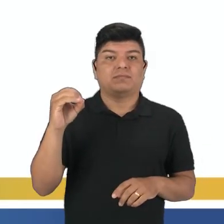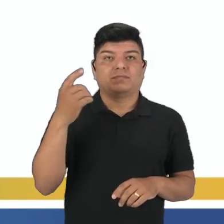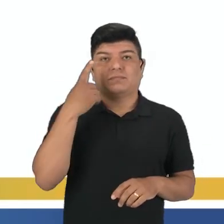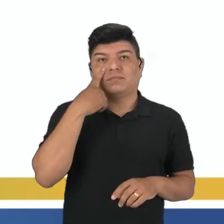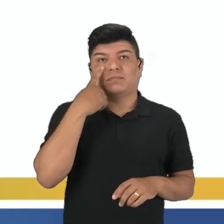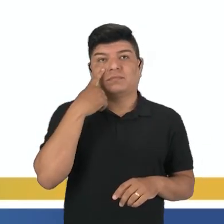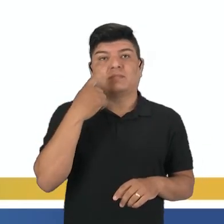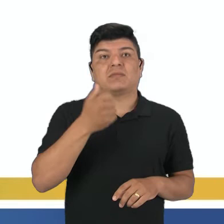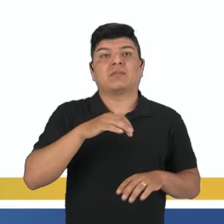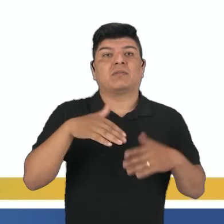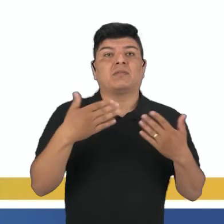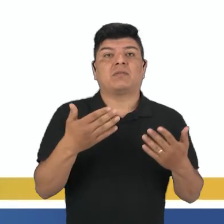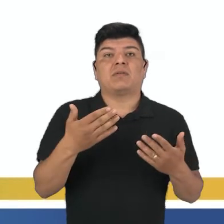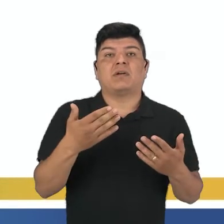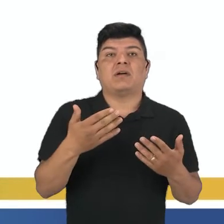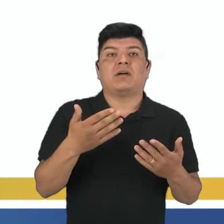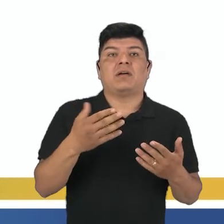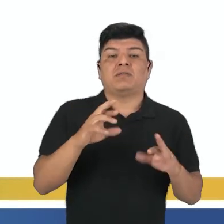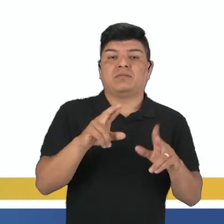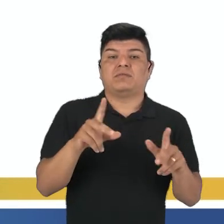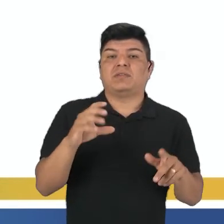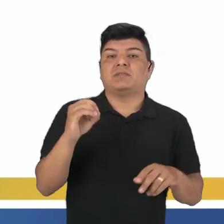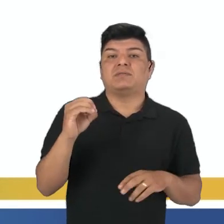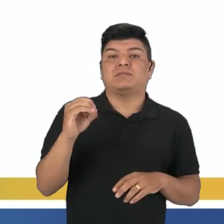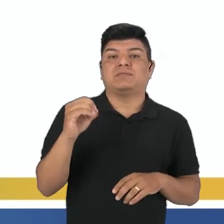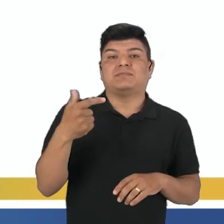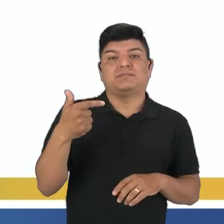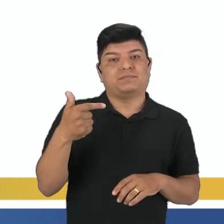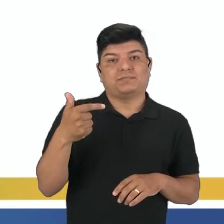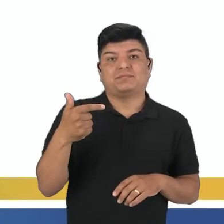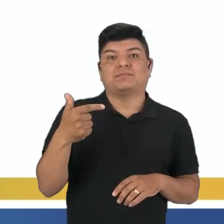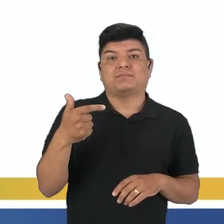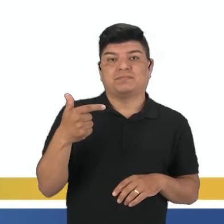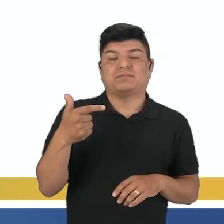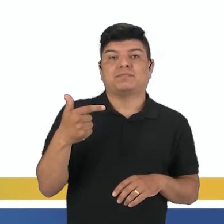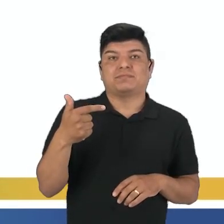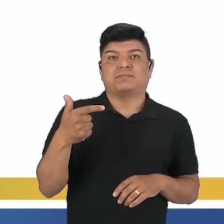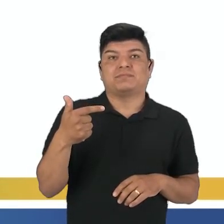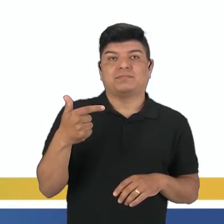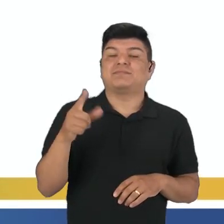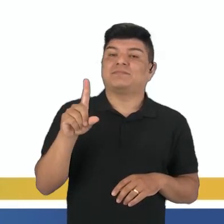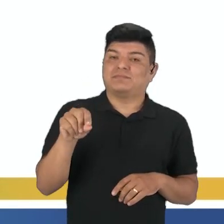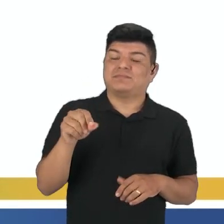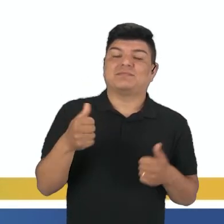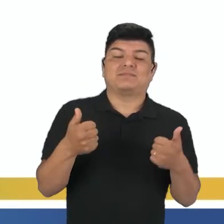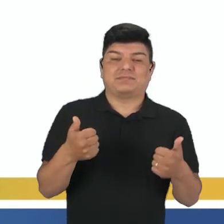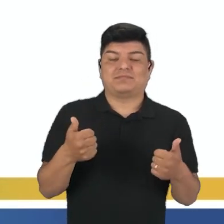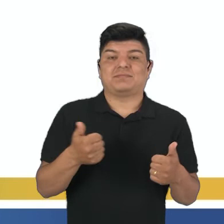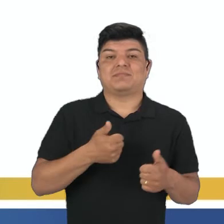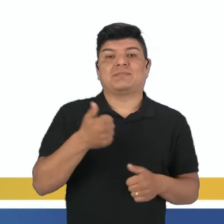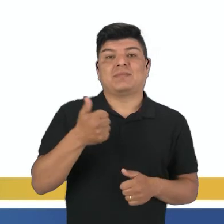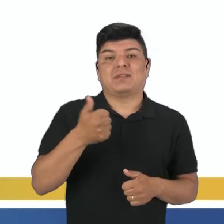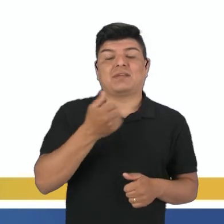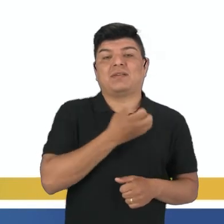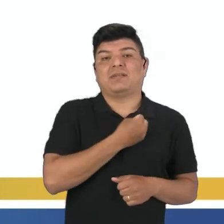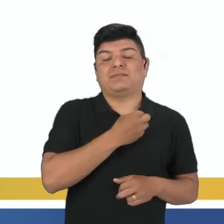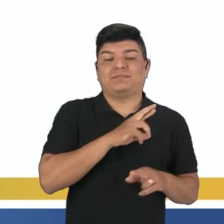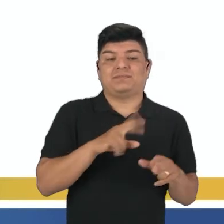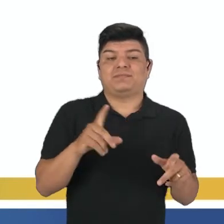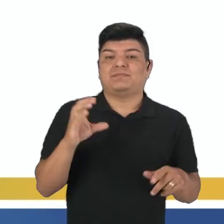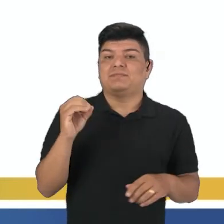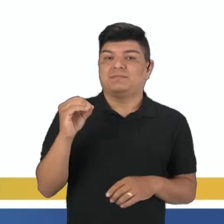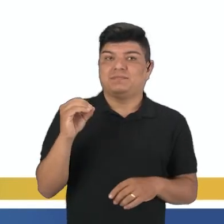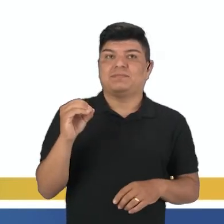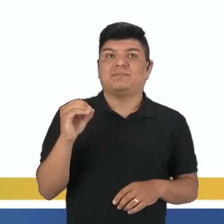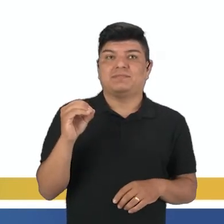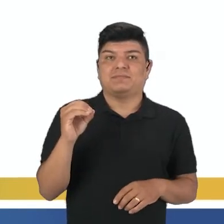olha para o número, qual é o primeiro algarismo diferente de zero? Você pensou no 2, e é isso mesmo, ele é o primeiro algarismo que difere do